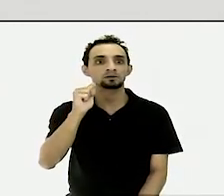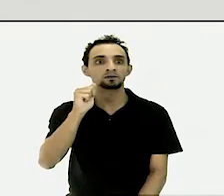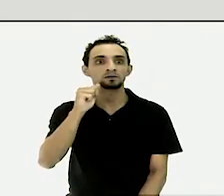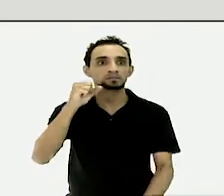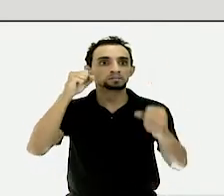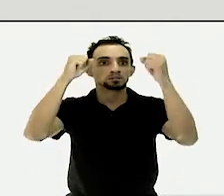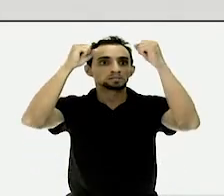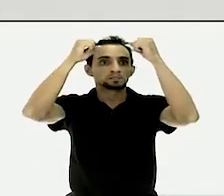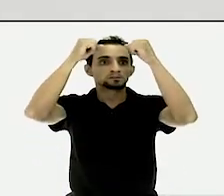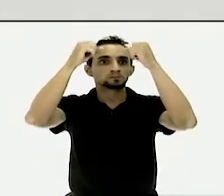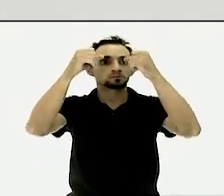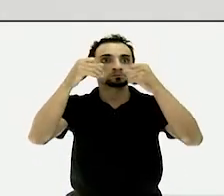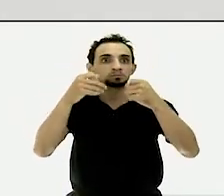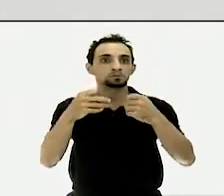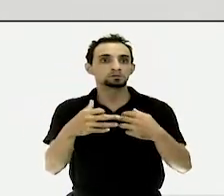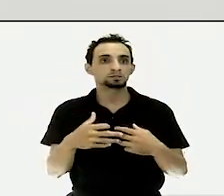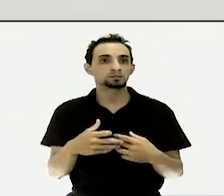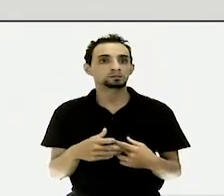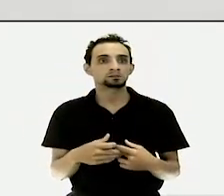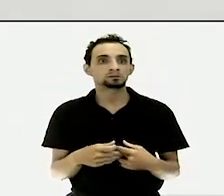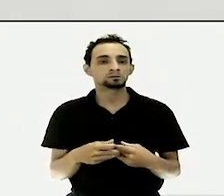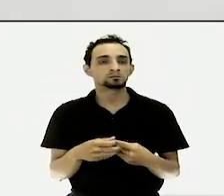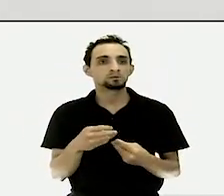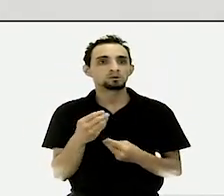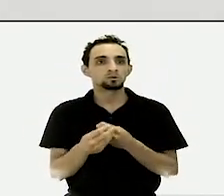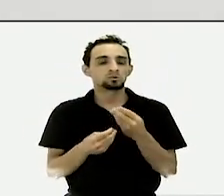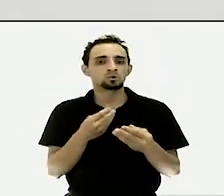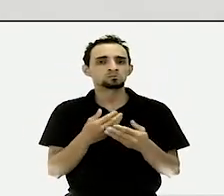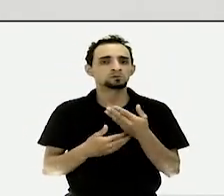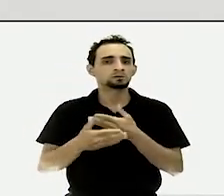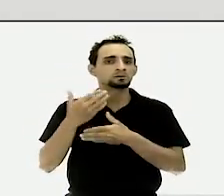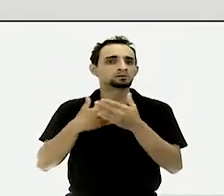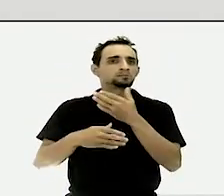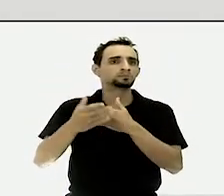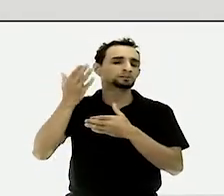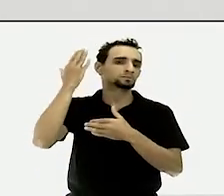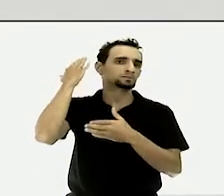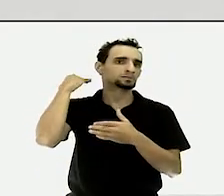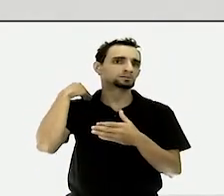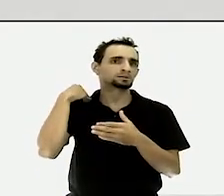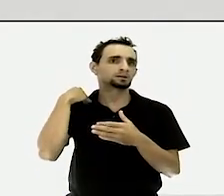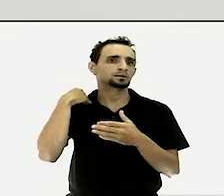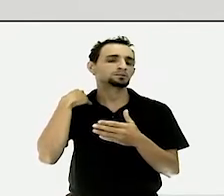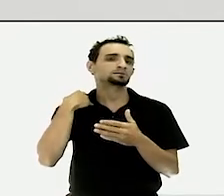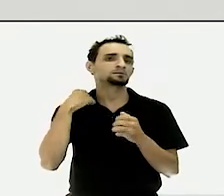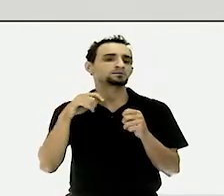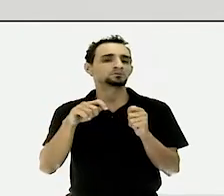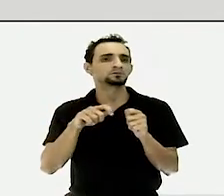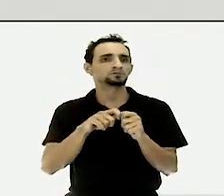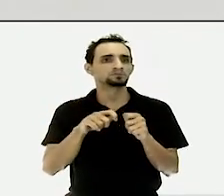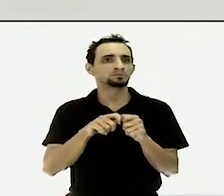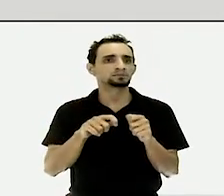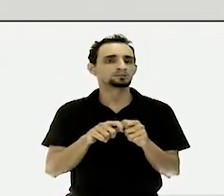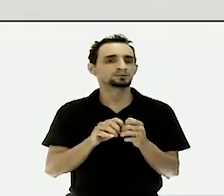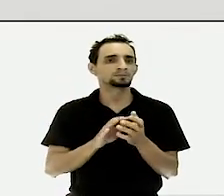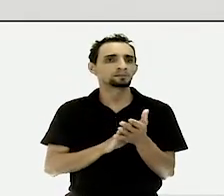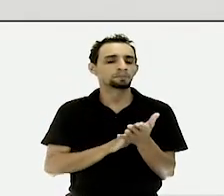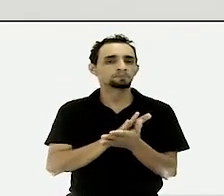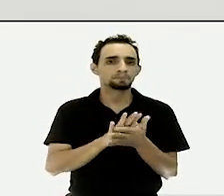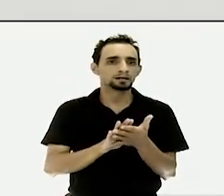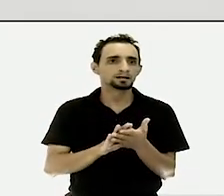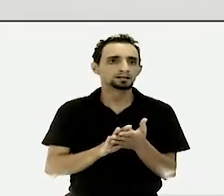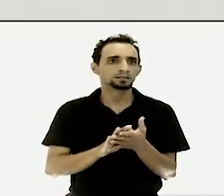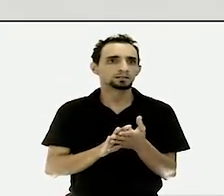mim é como se tivesse um ano se passando naquele momento. Eu morava ali na José de Rosa, ainda não era asfaltada, e o nosso via não tinha carro, nada,